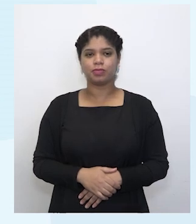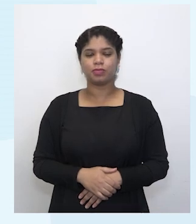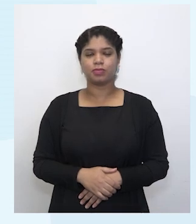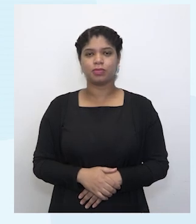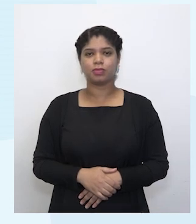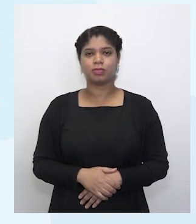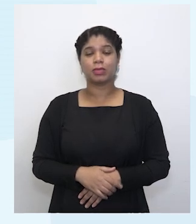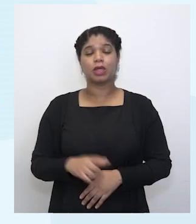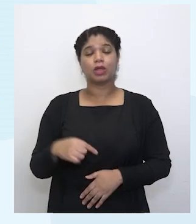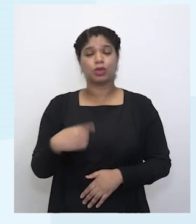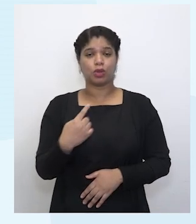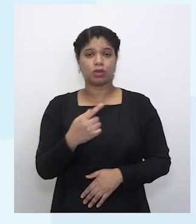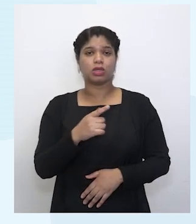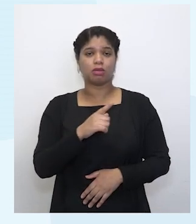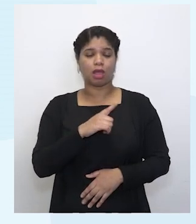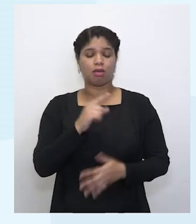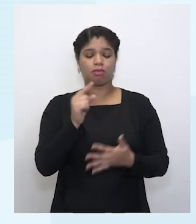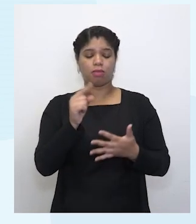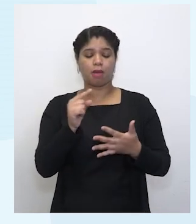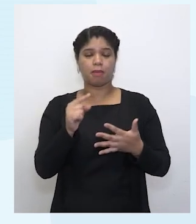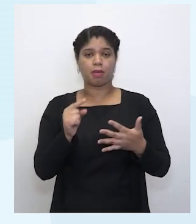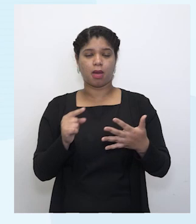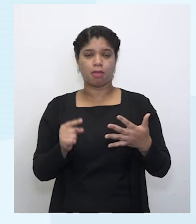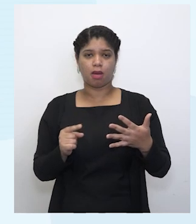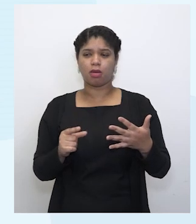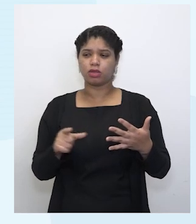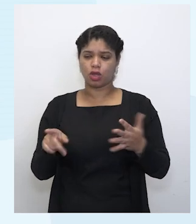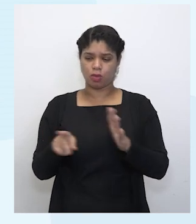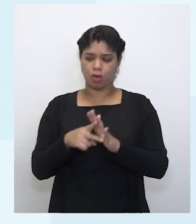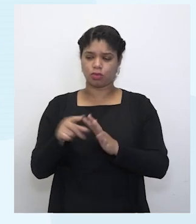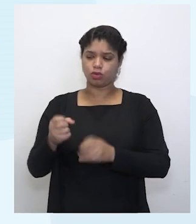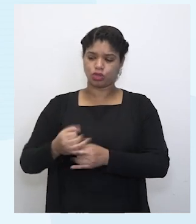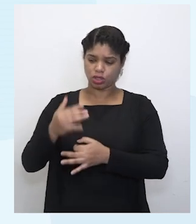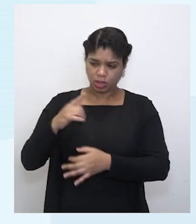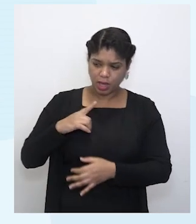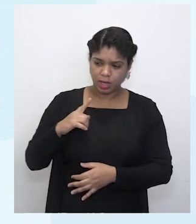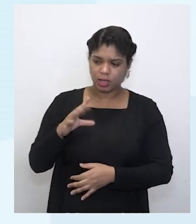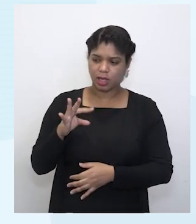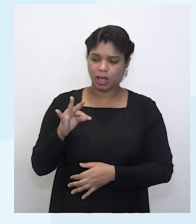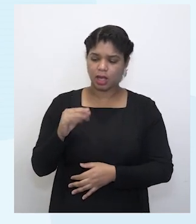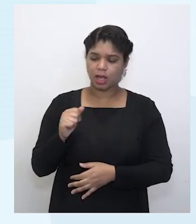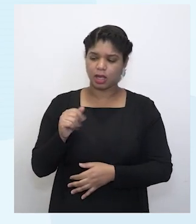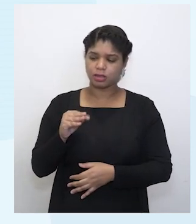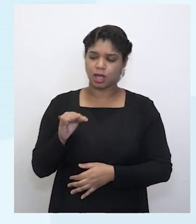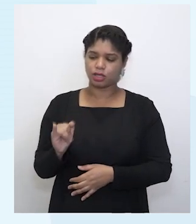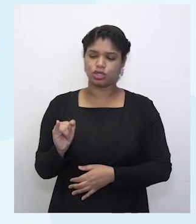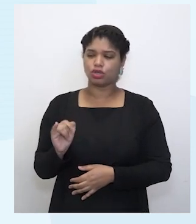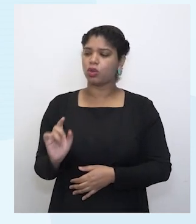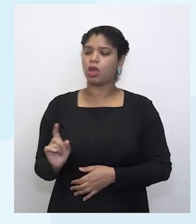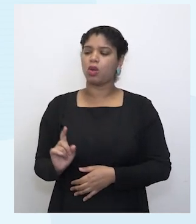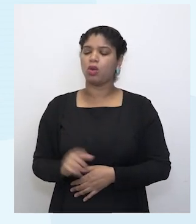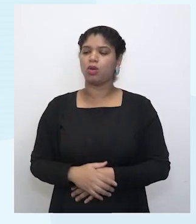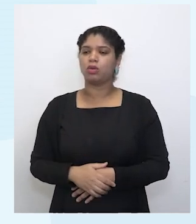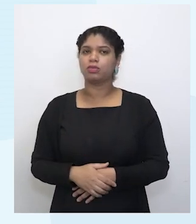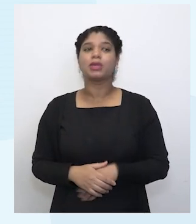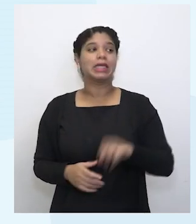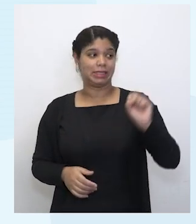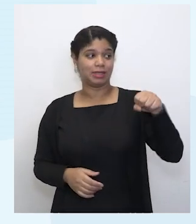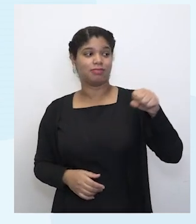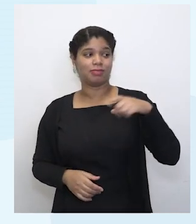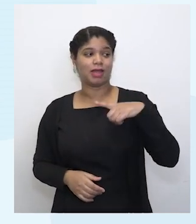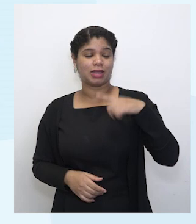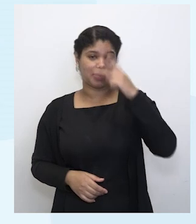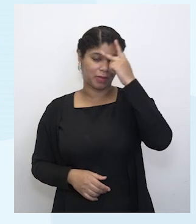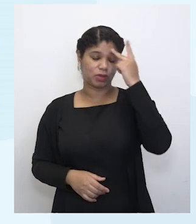nós temos algum ponto importante aí no chat, Tati, que você queira trazer? Tenho sim, o